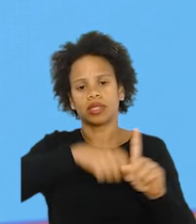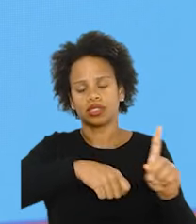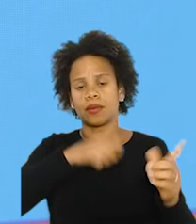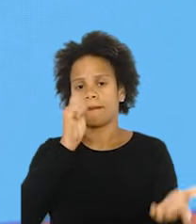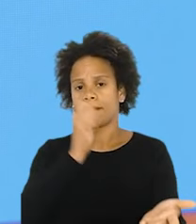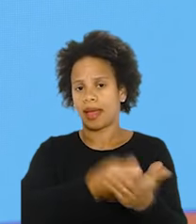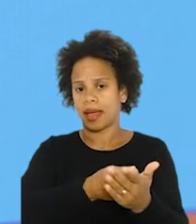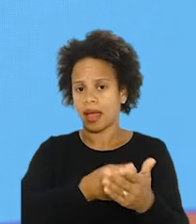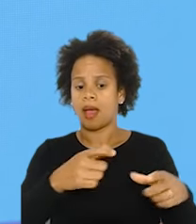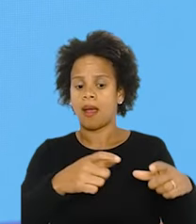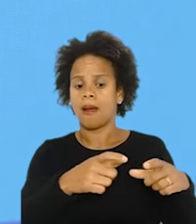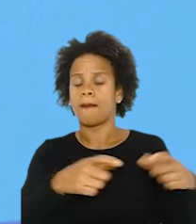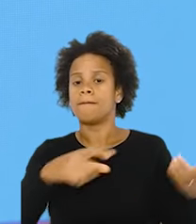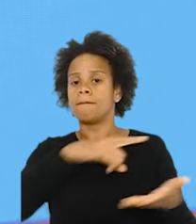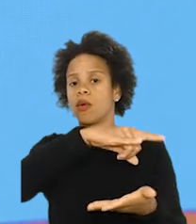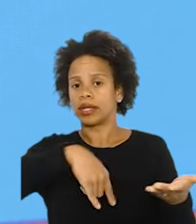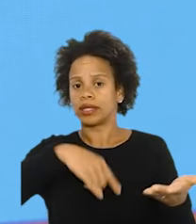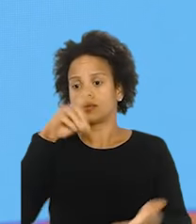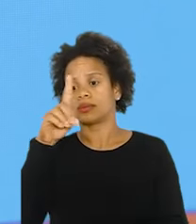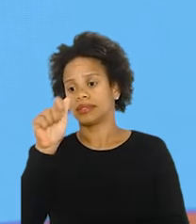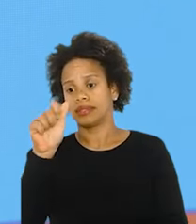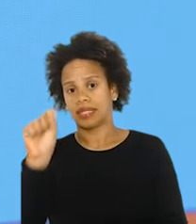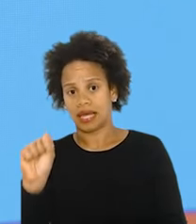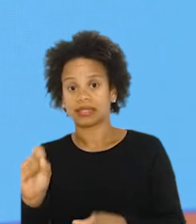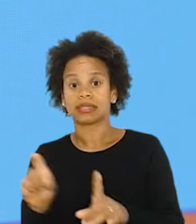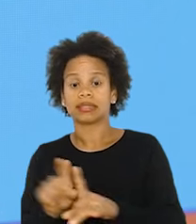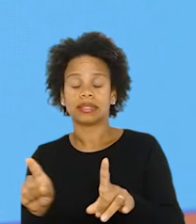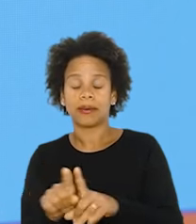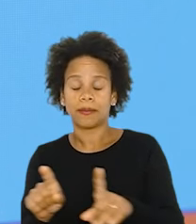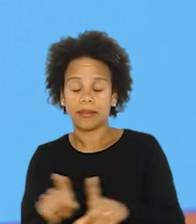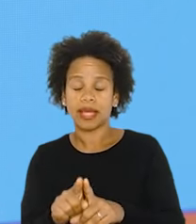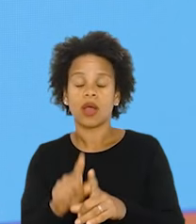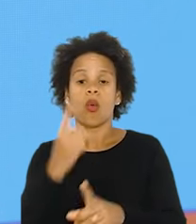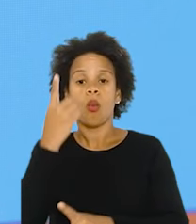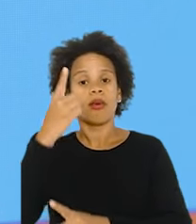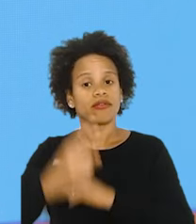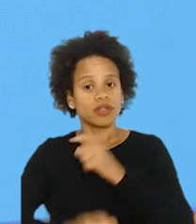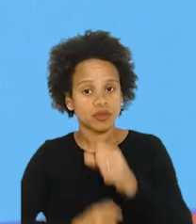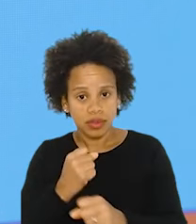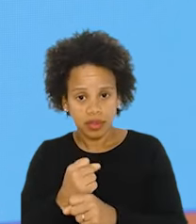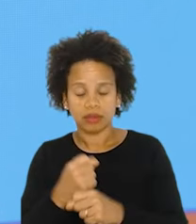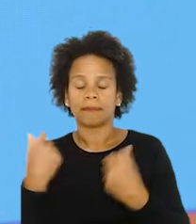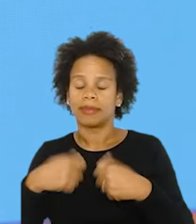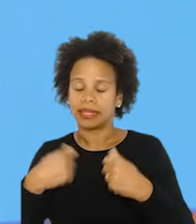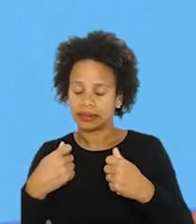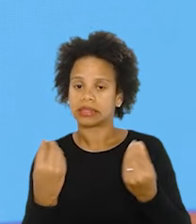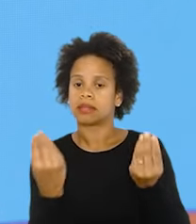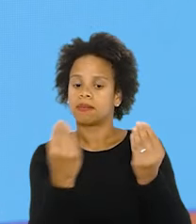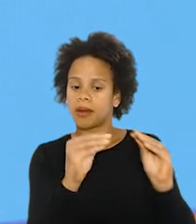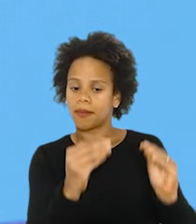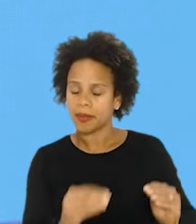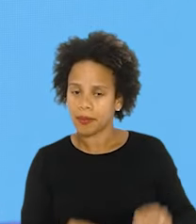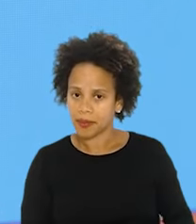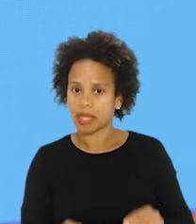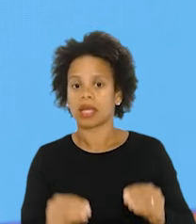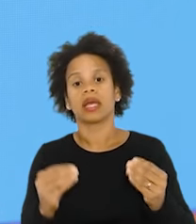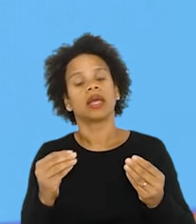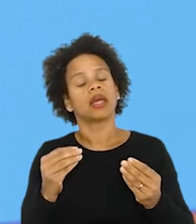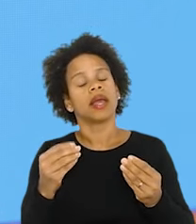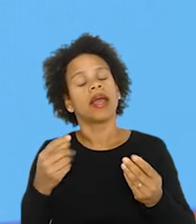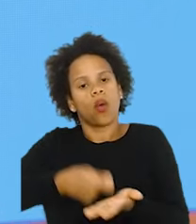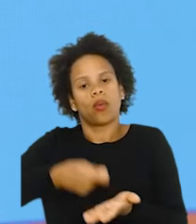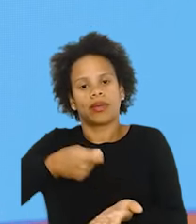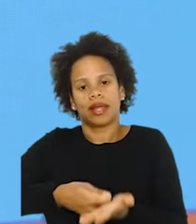das e a outra quer fazer uma declaração uma vez por ano que é a declaração anual de faturamento e sim ela é obrigatória ao longo aqui nós vamos